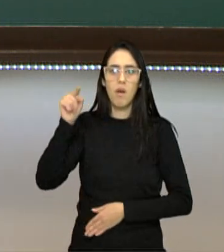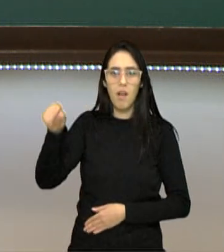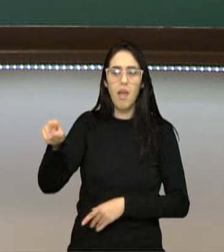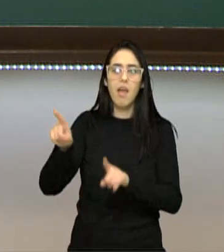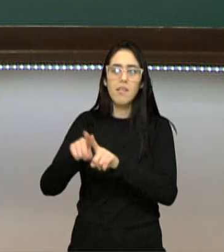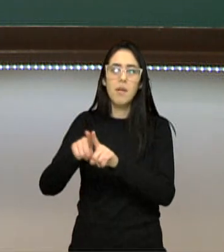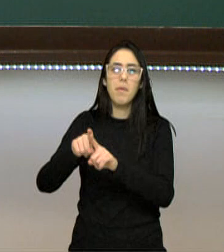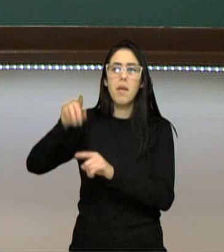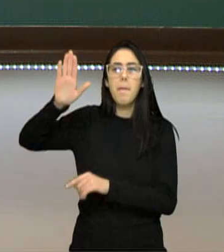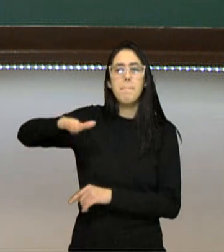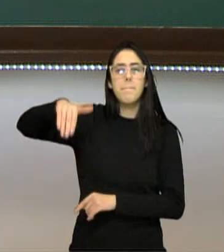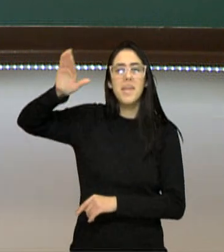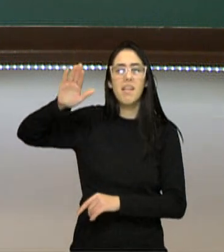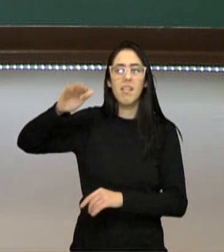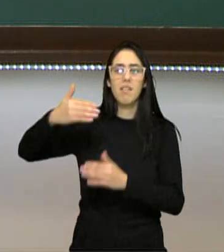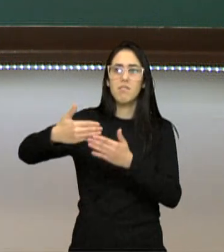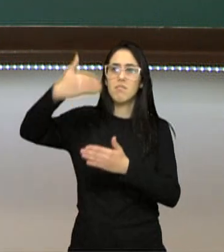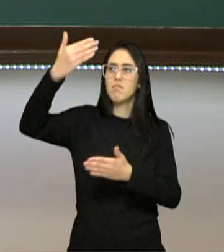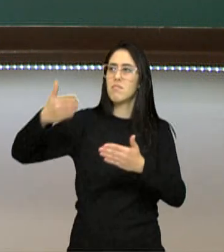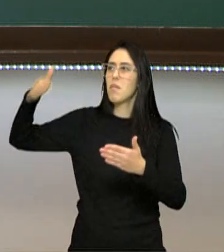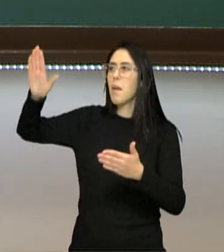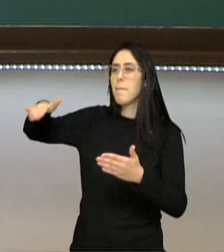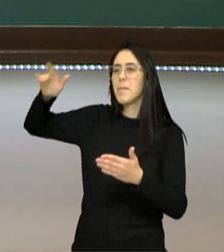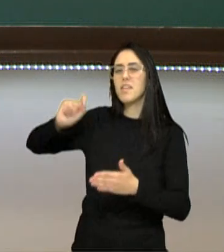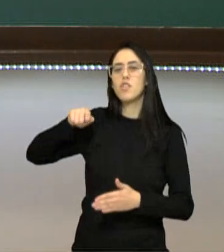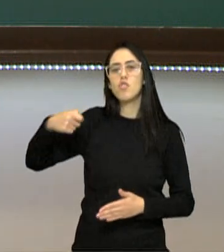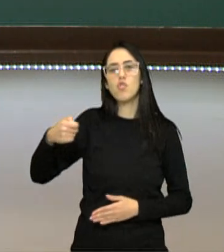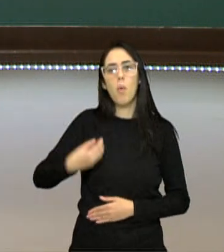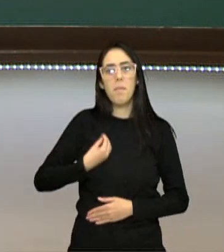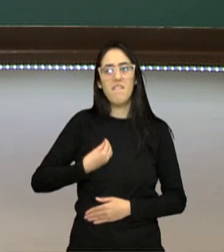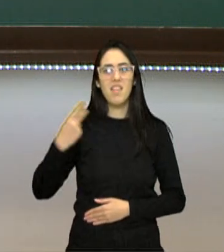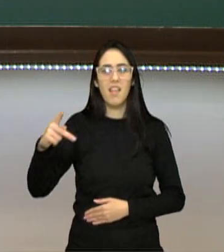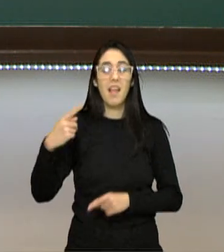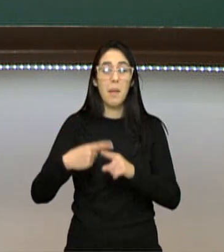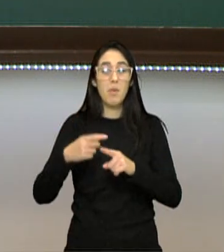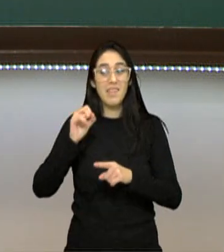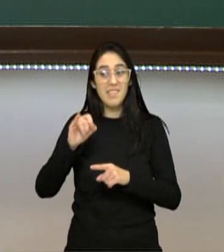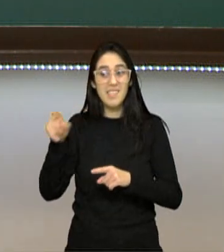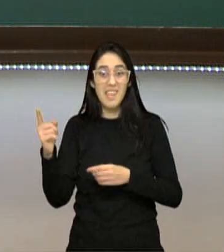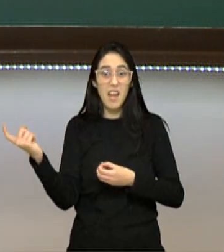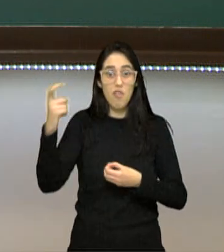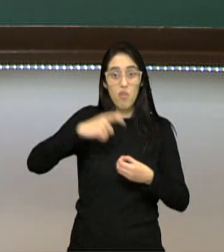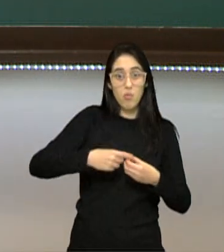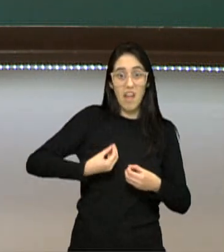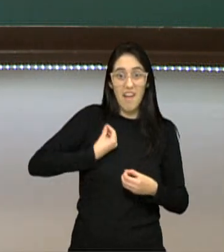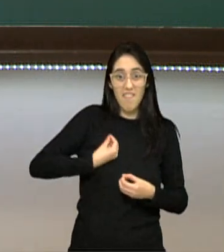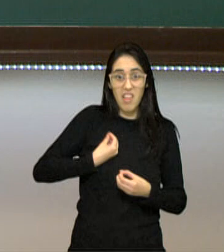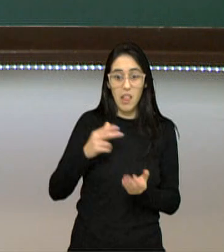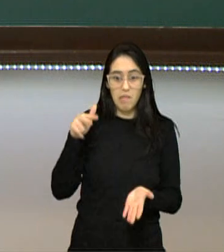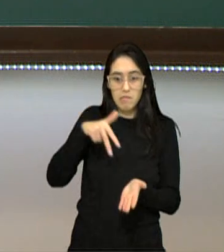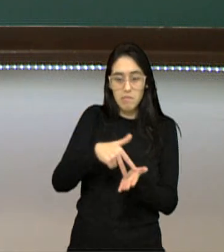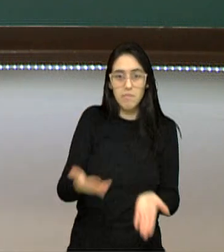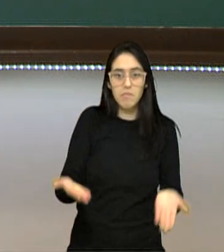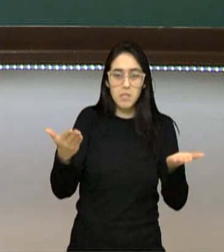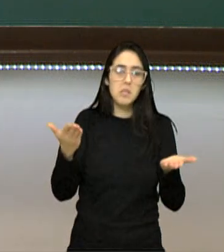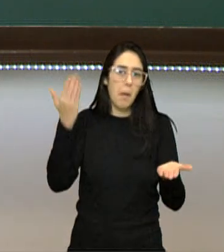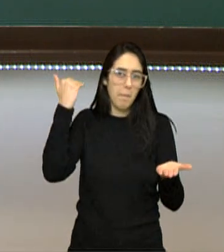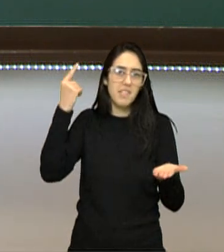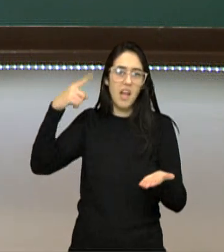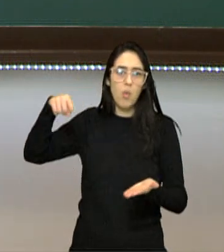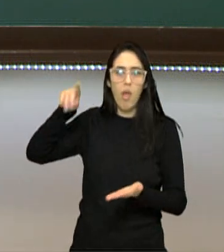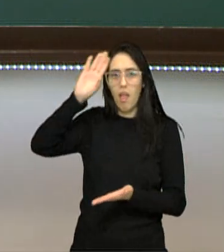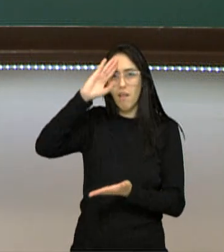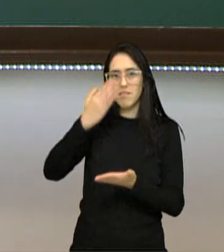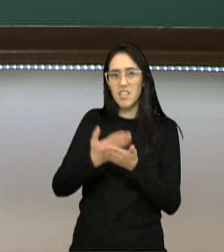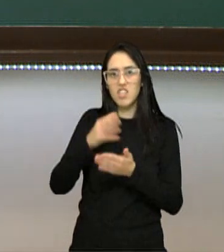que acreditava-se que se o faraó voltasse à vida, porque eles criam, né, nessa possibilidade de